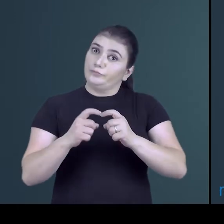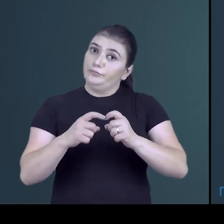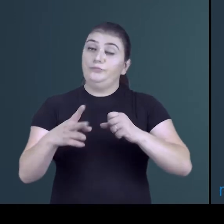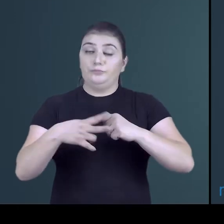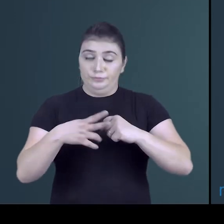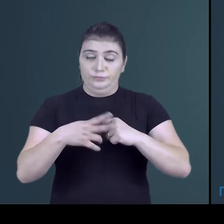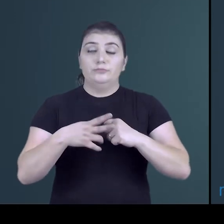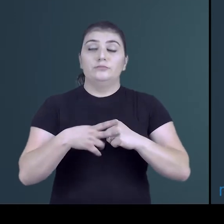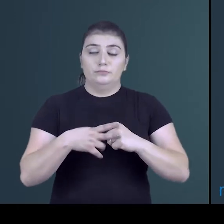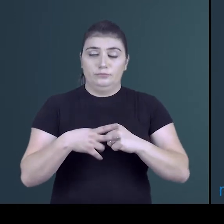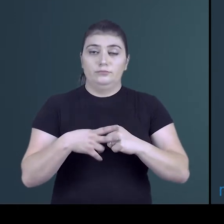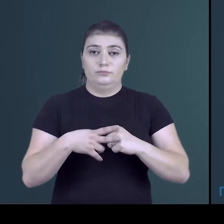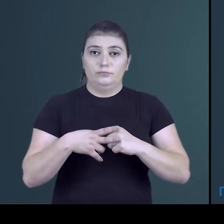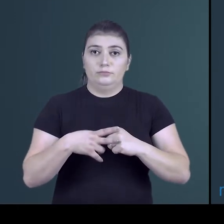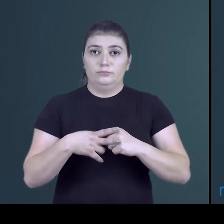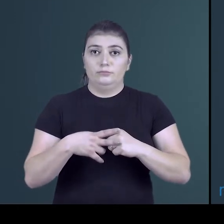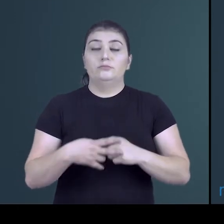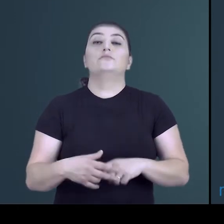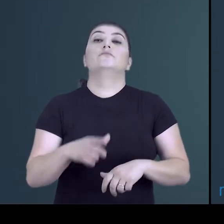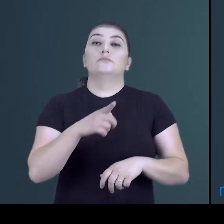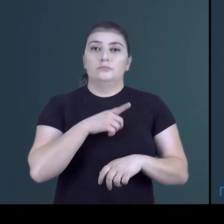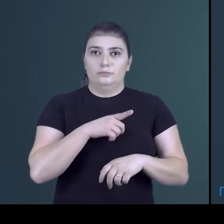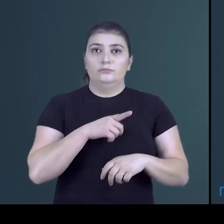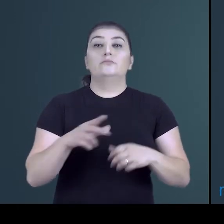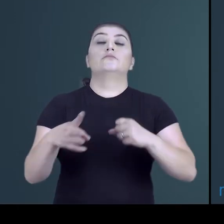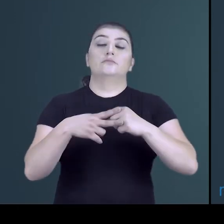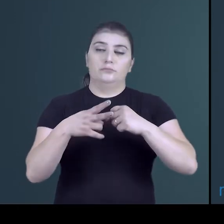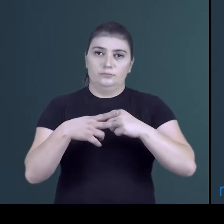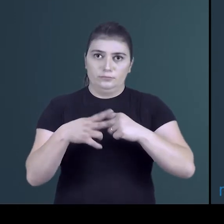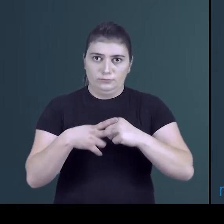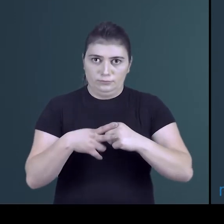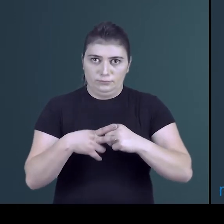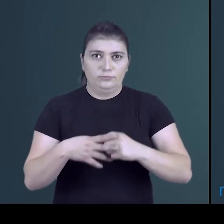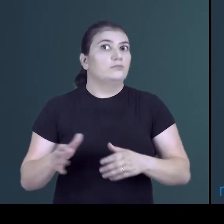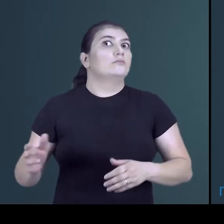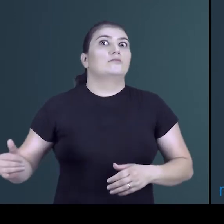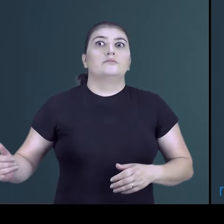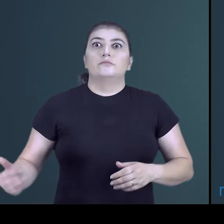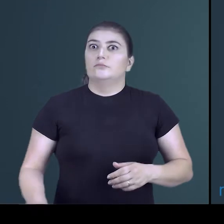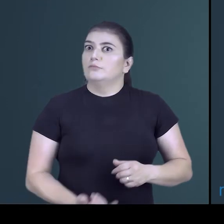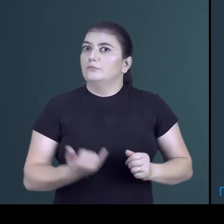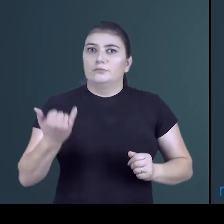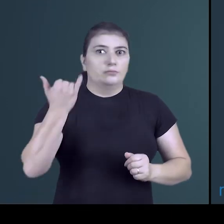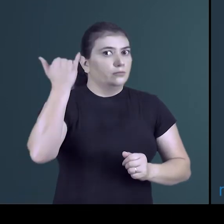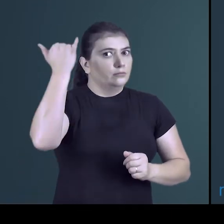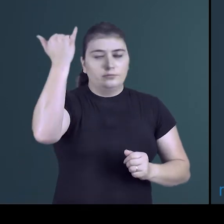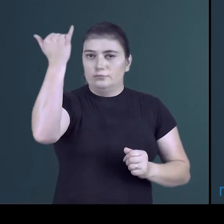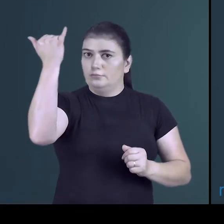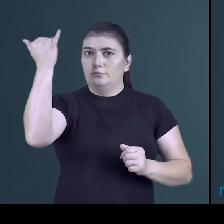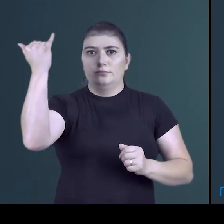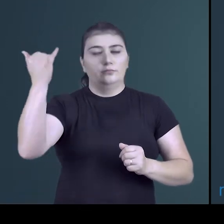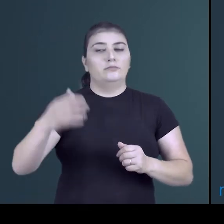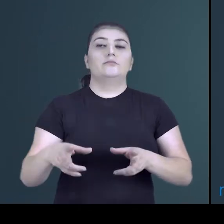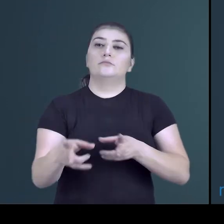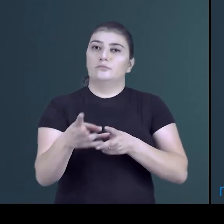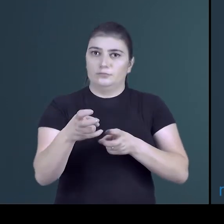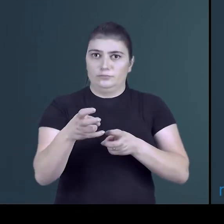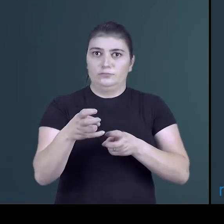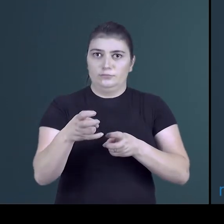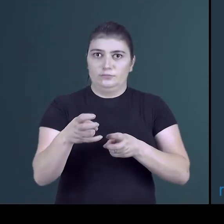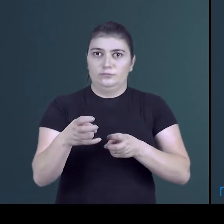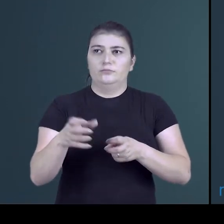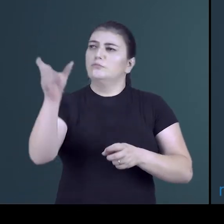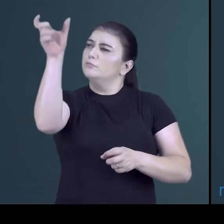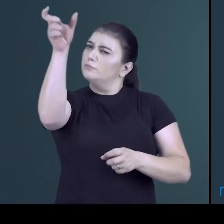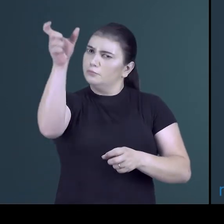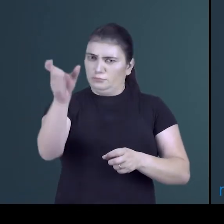em concordância verbal. Na concordância verbal, o verbo é o foco principal, no qual, de primeiro, observamos